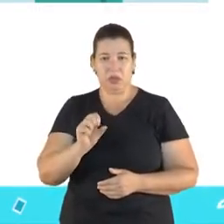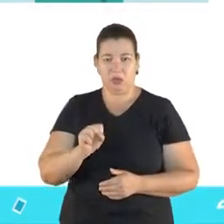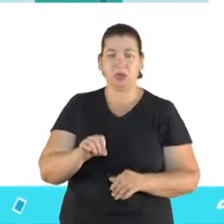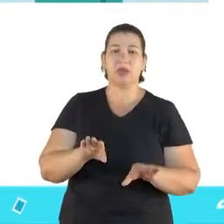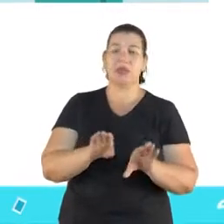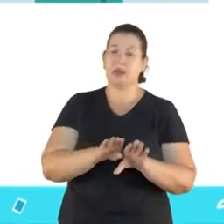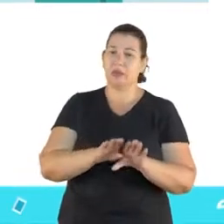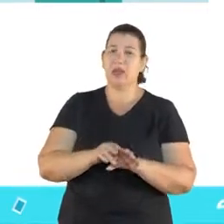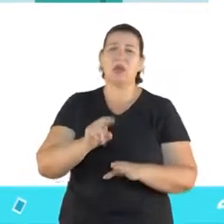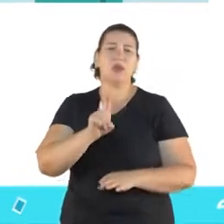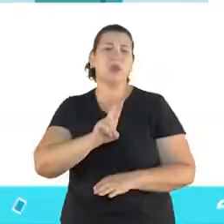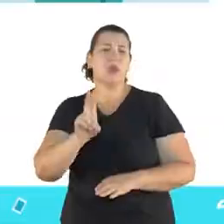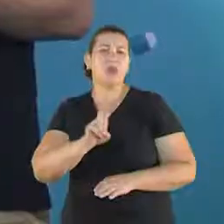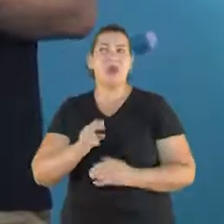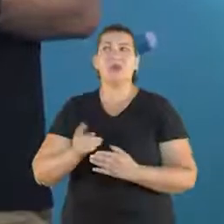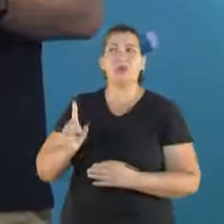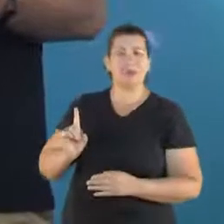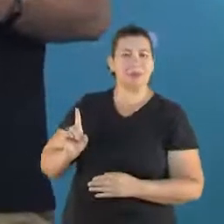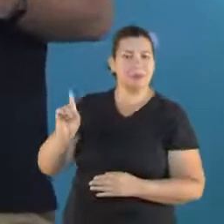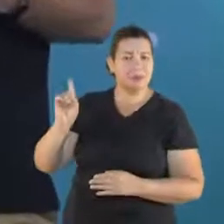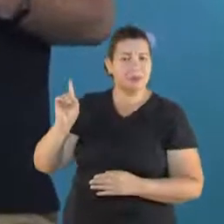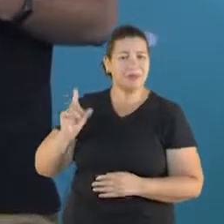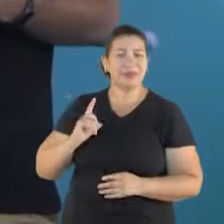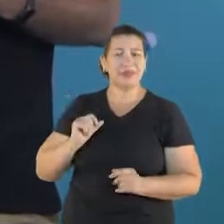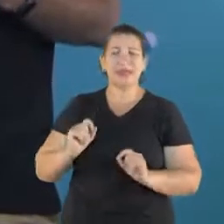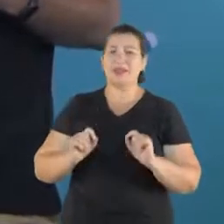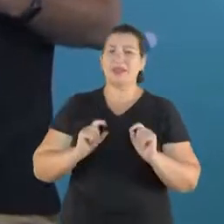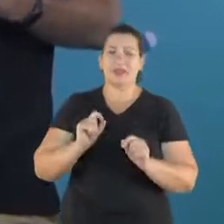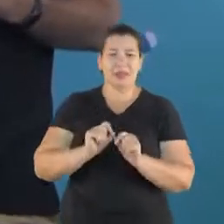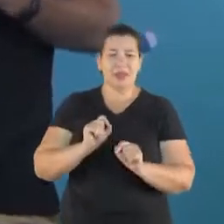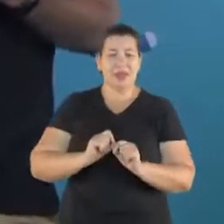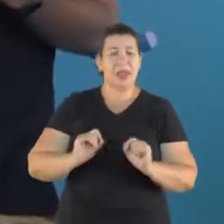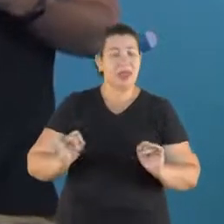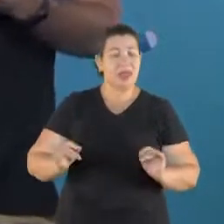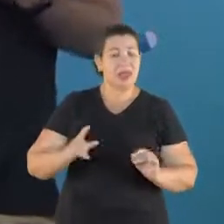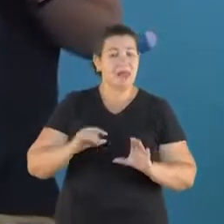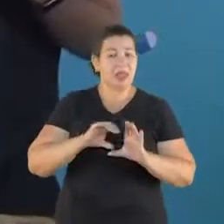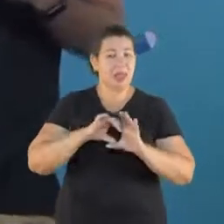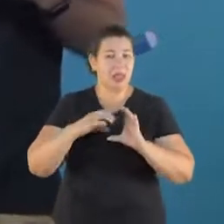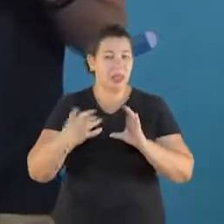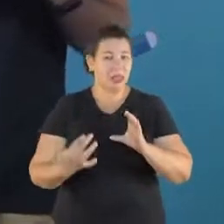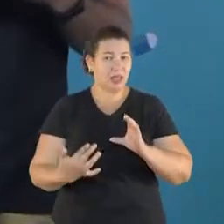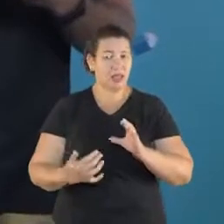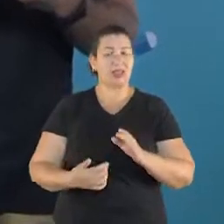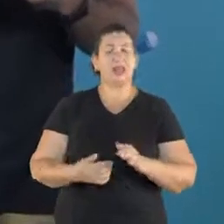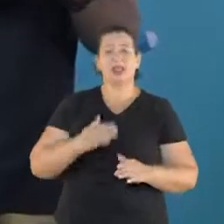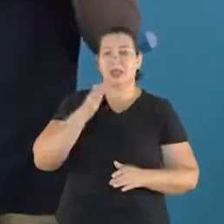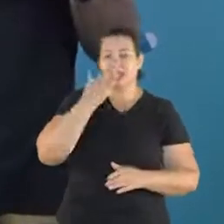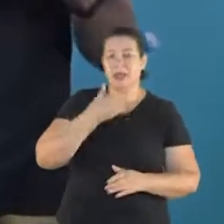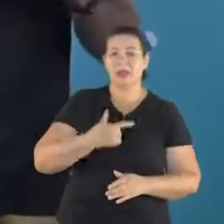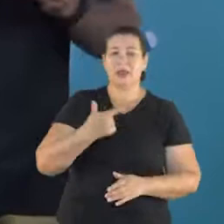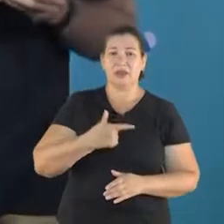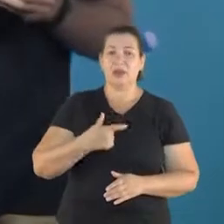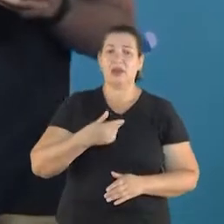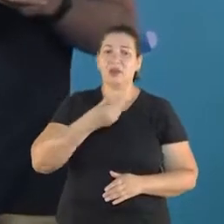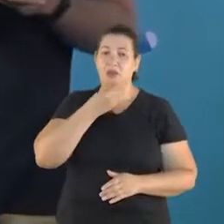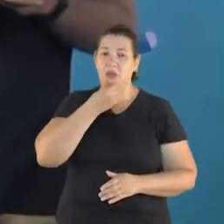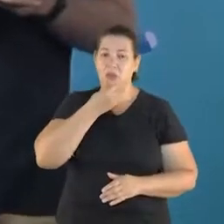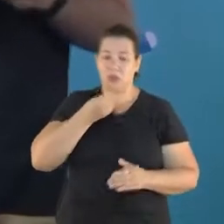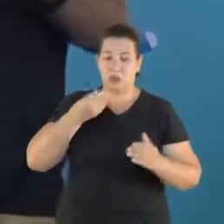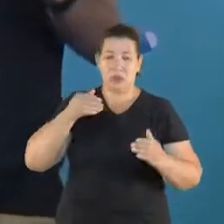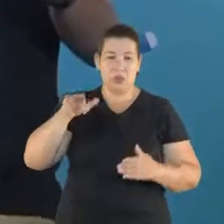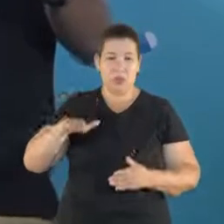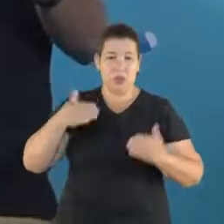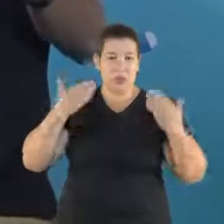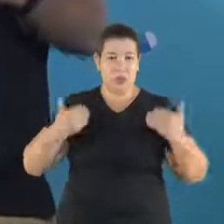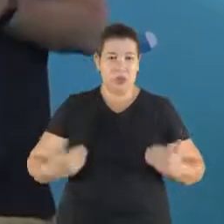do hormônio chamado testosterona, e ele é responsável pelo desenvolvimento das características sexuais secundárias no corpo do menino,